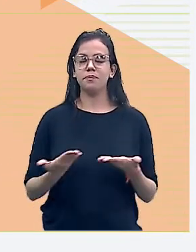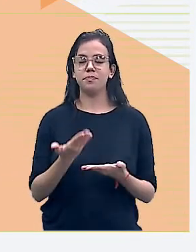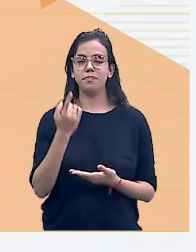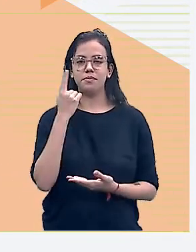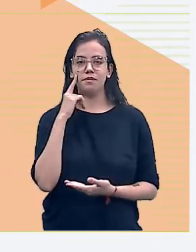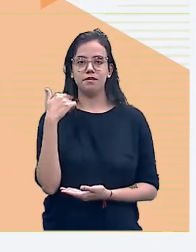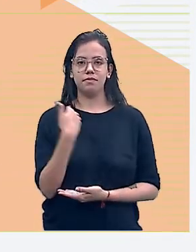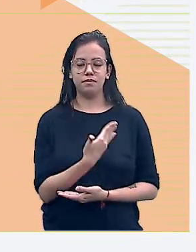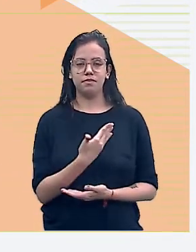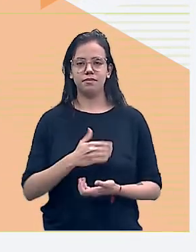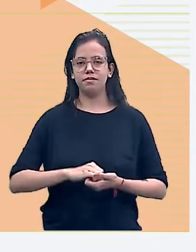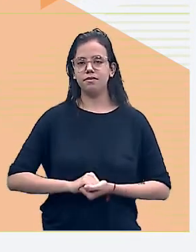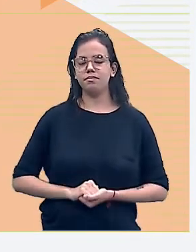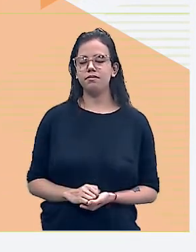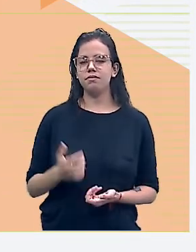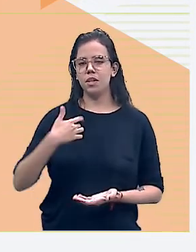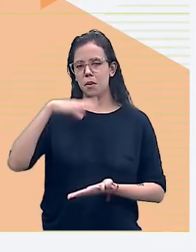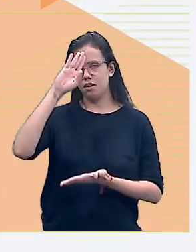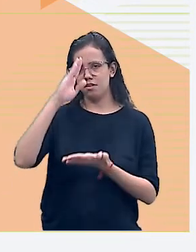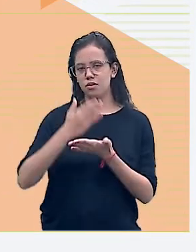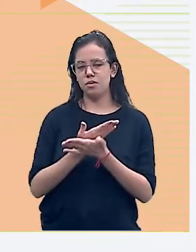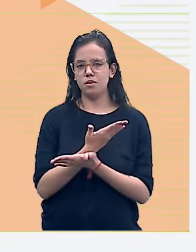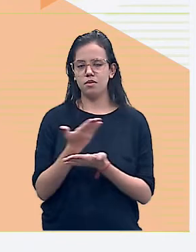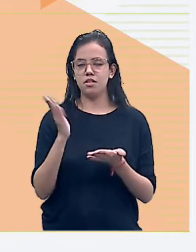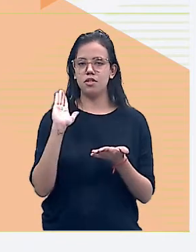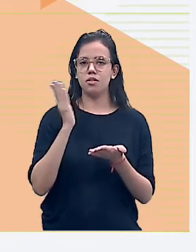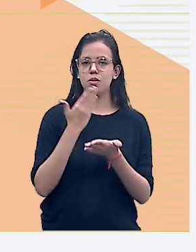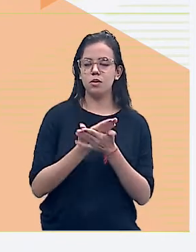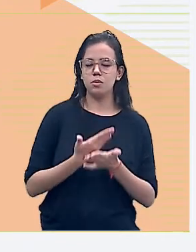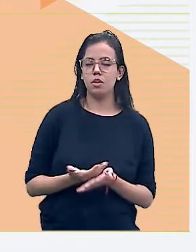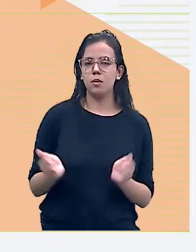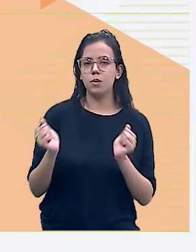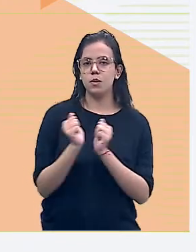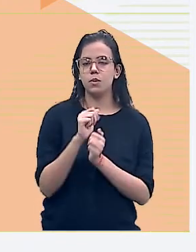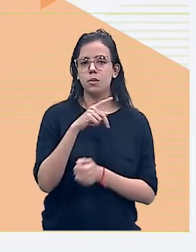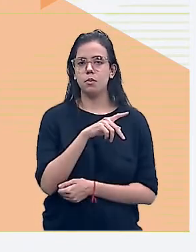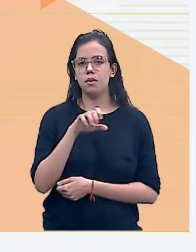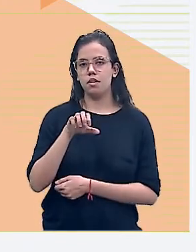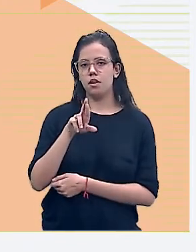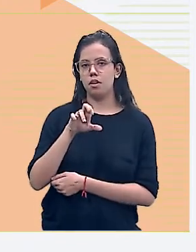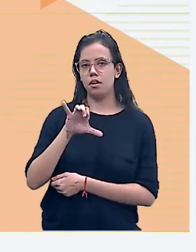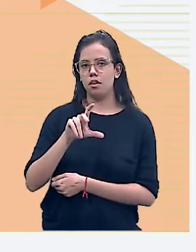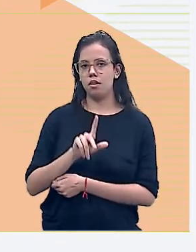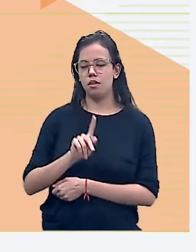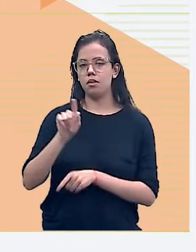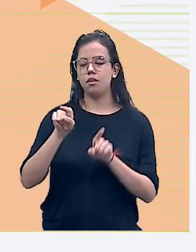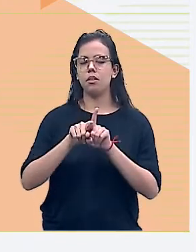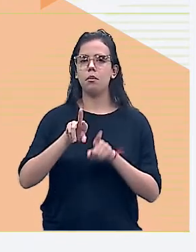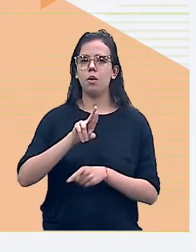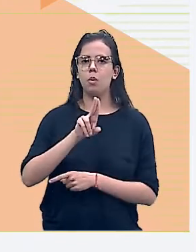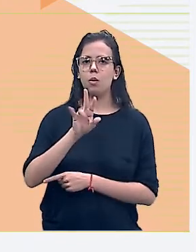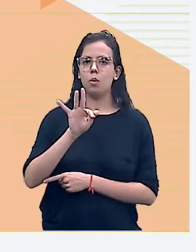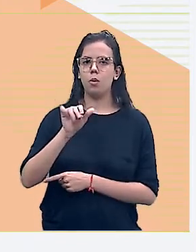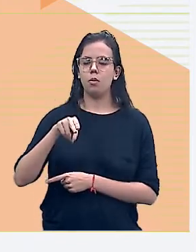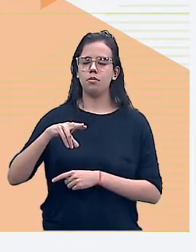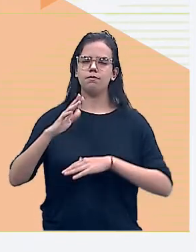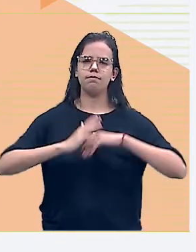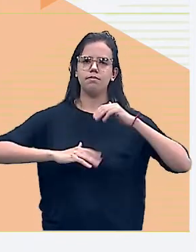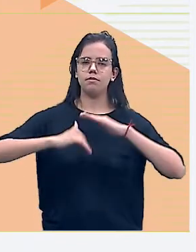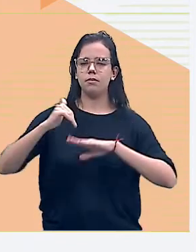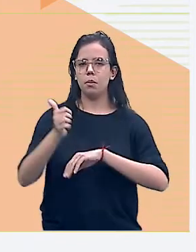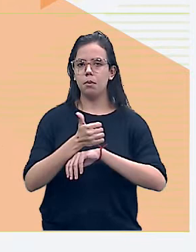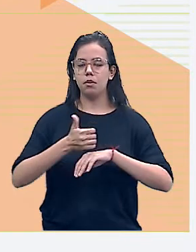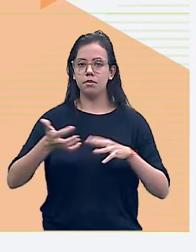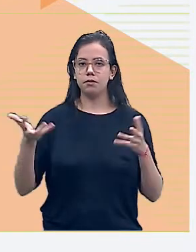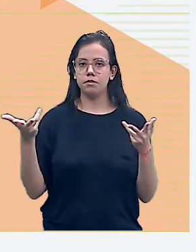e vamos lá vocês dividem sempre eu acredito que já trabalharam isso com os professores Eric e comprou o seu Rufino que são profissionais de